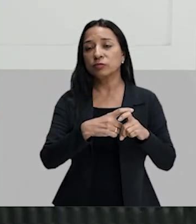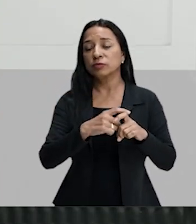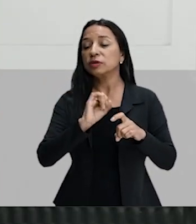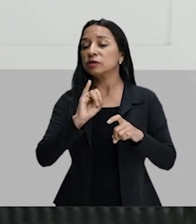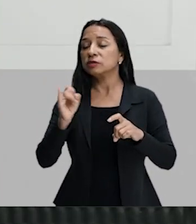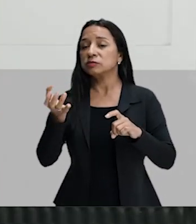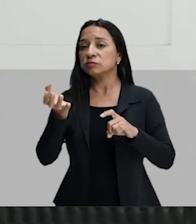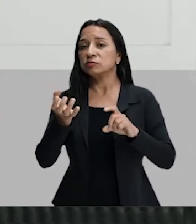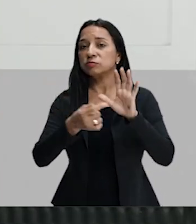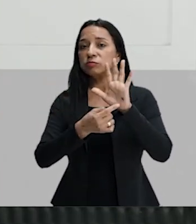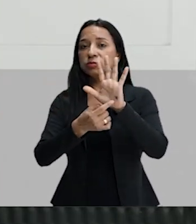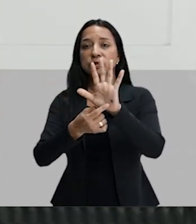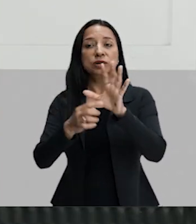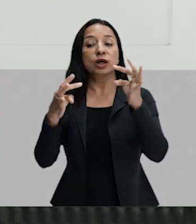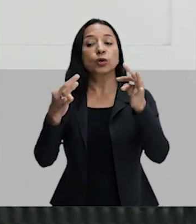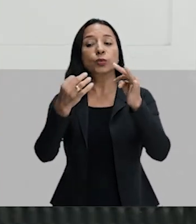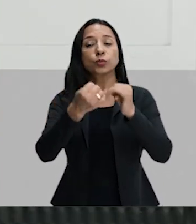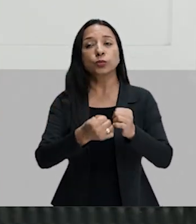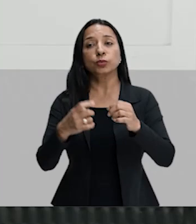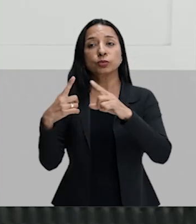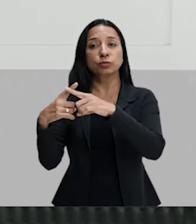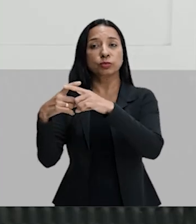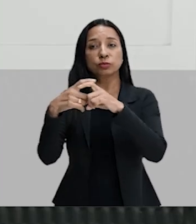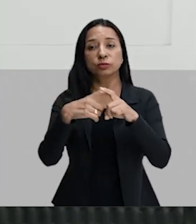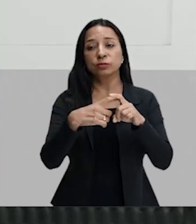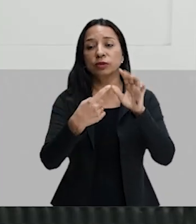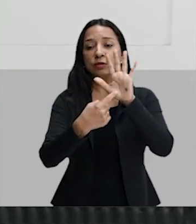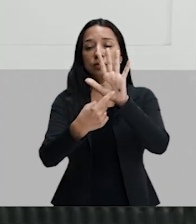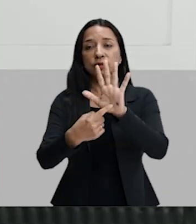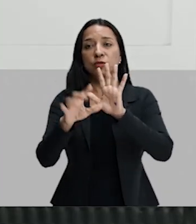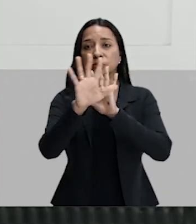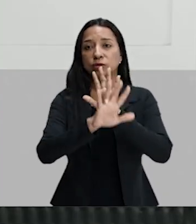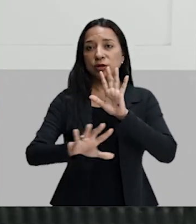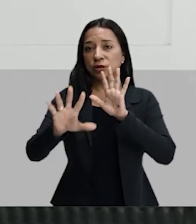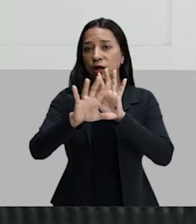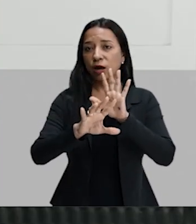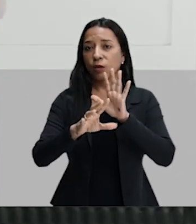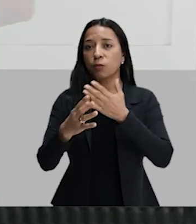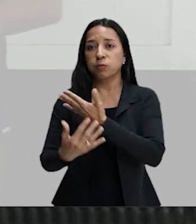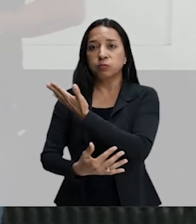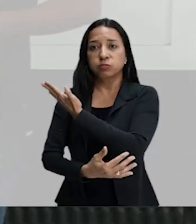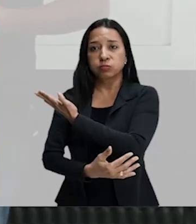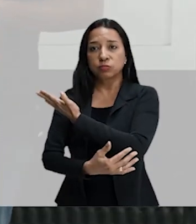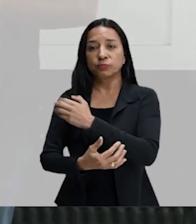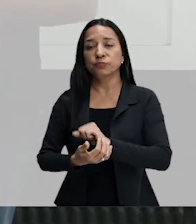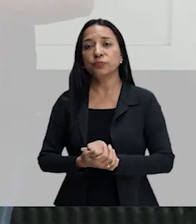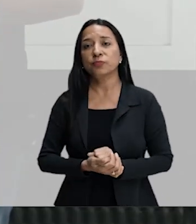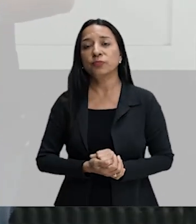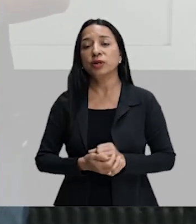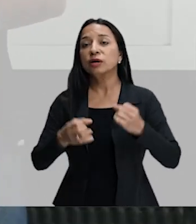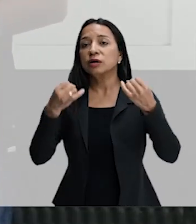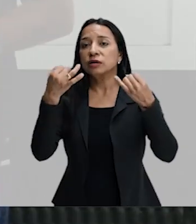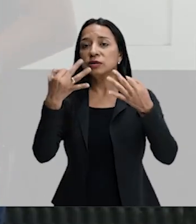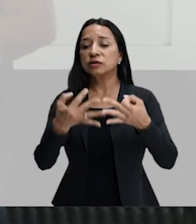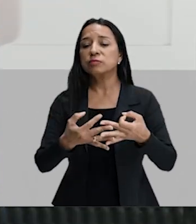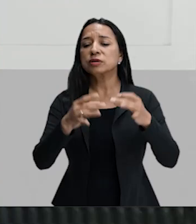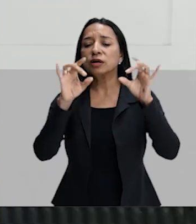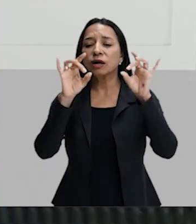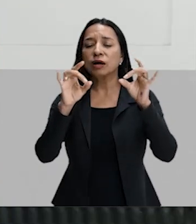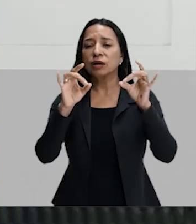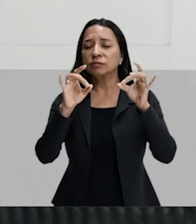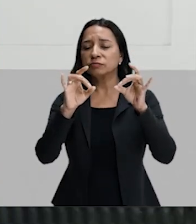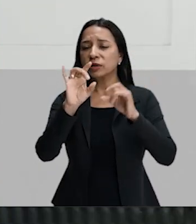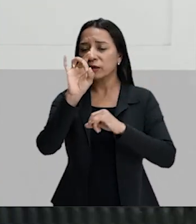os polinômios, a representação geral é essa aqui. Mas a gente vai explicar para vocês o que é cada um